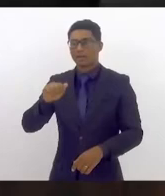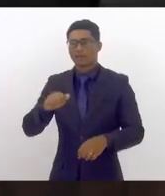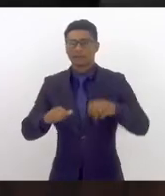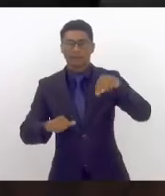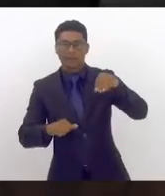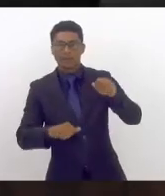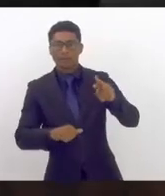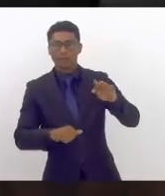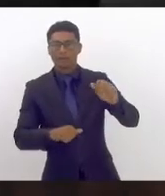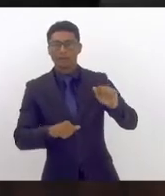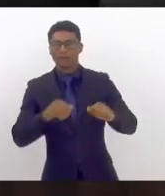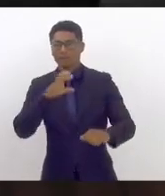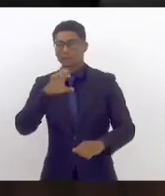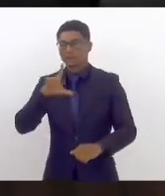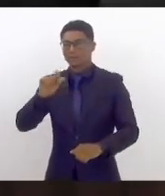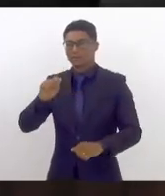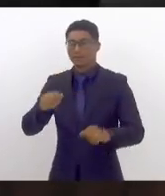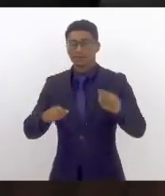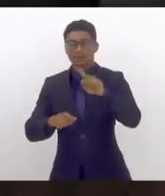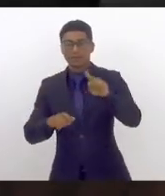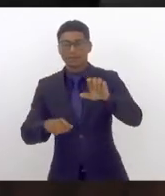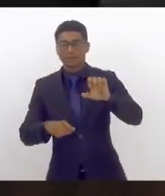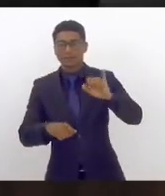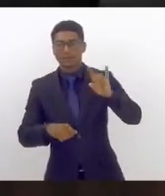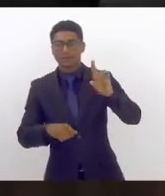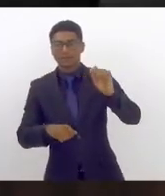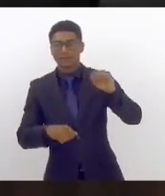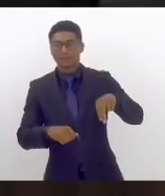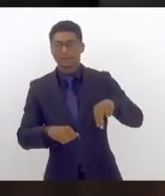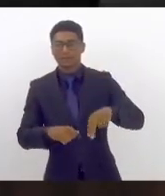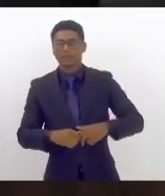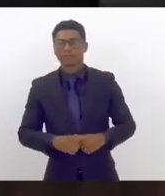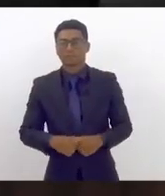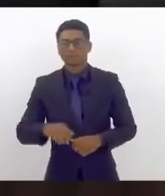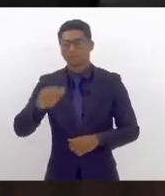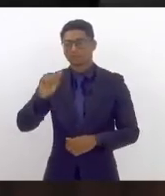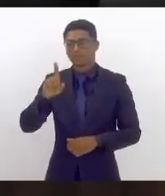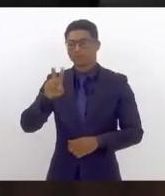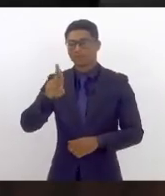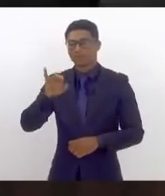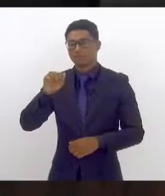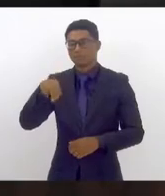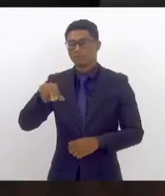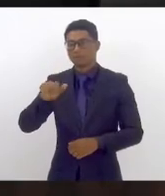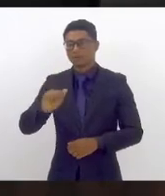deputada Célia Jordão deputada deputada Adriana